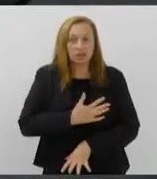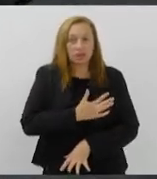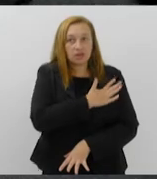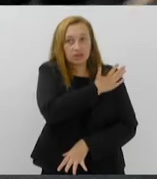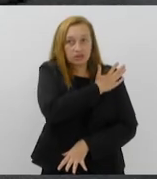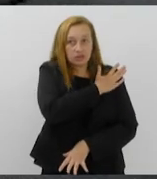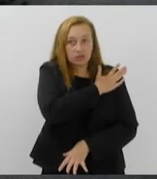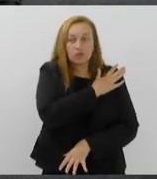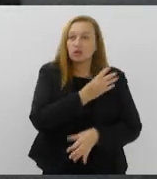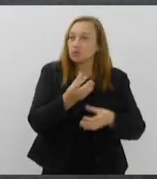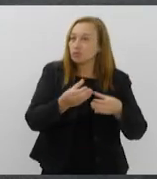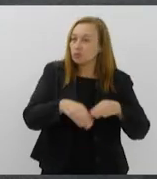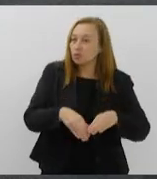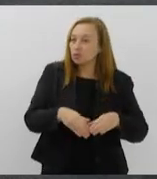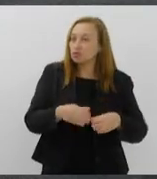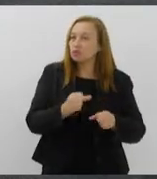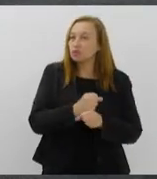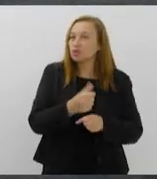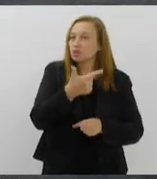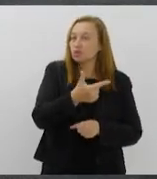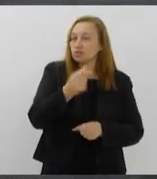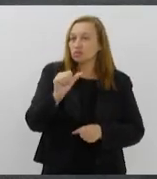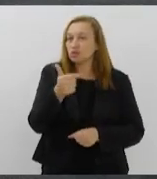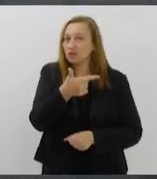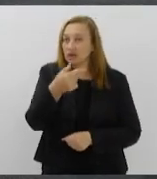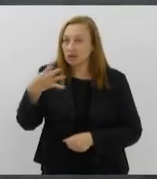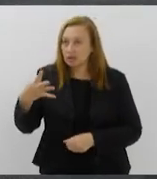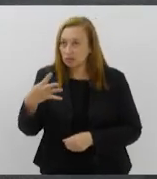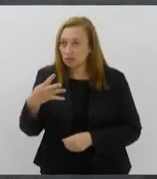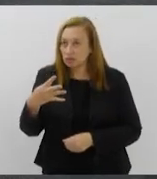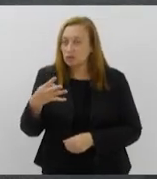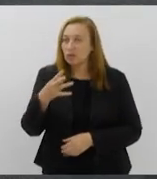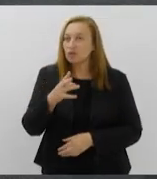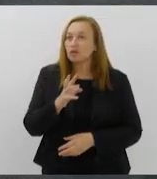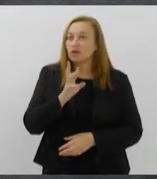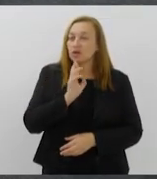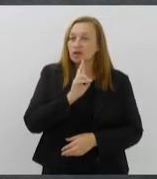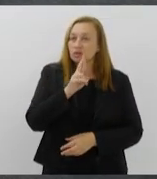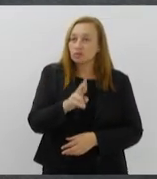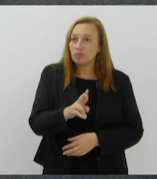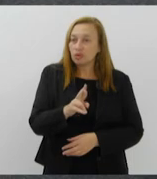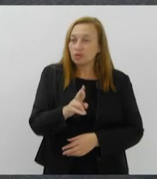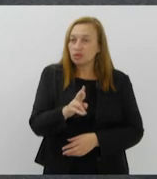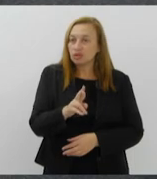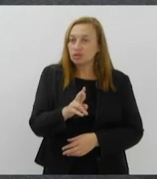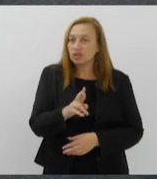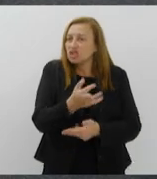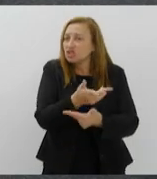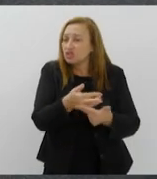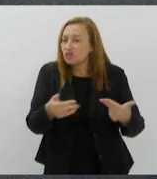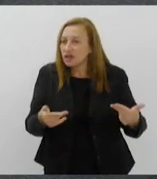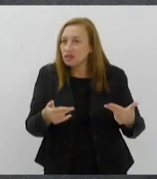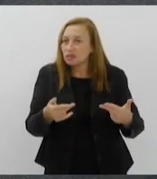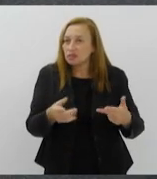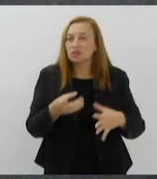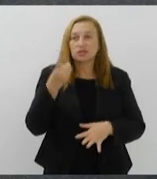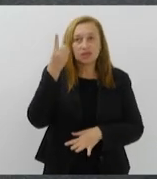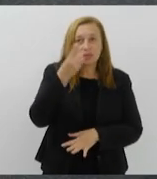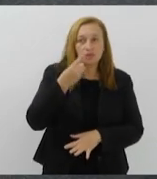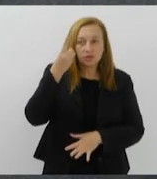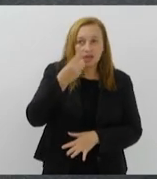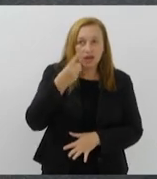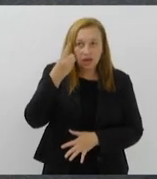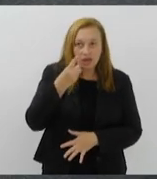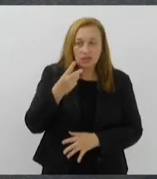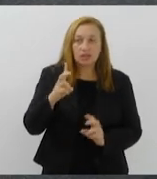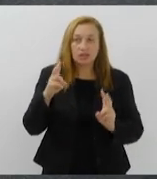do concurso de 2014, que foi resultado da intervenção de diversos deputados na